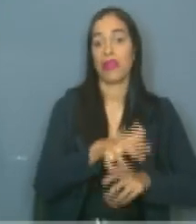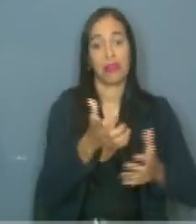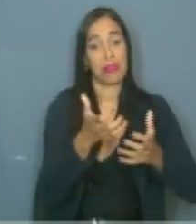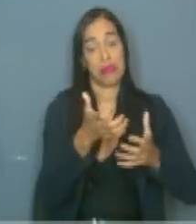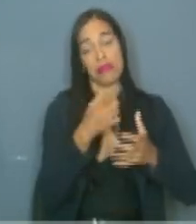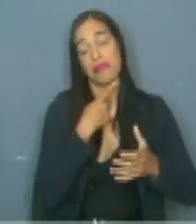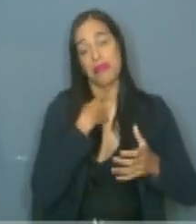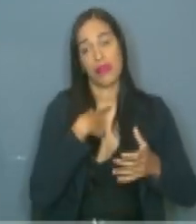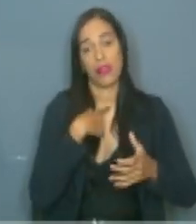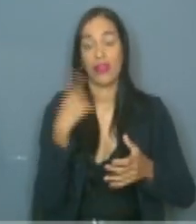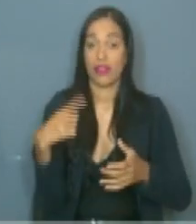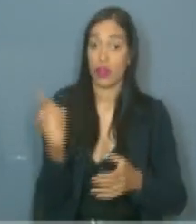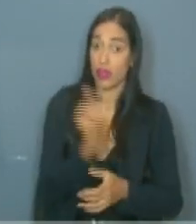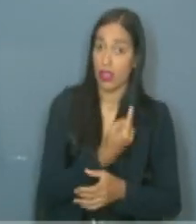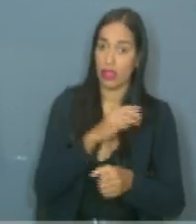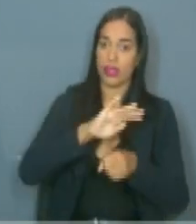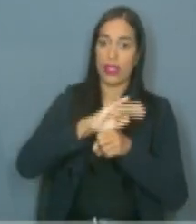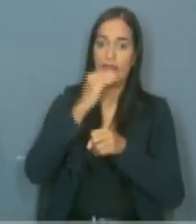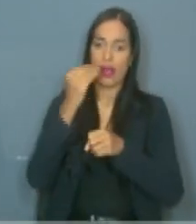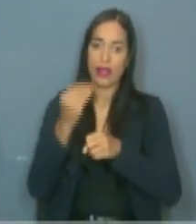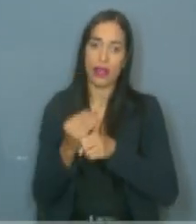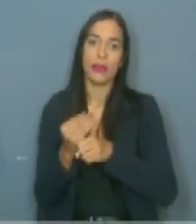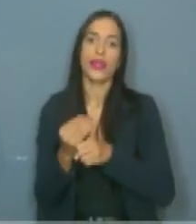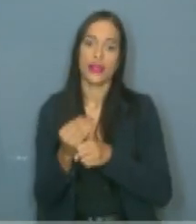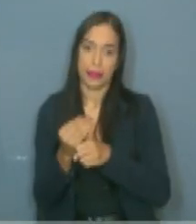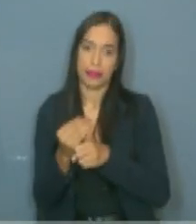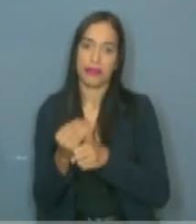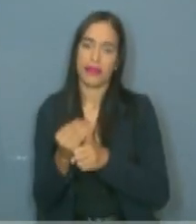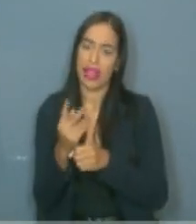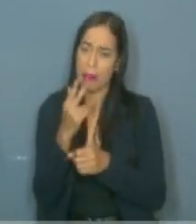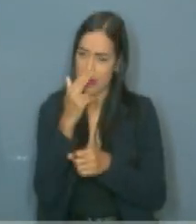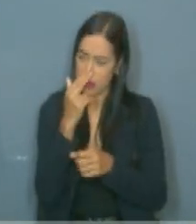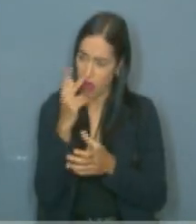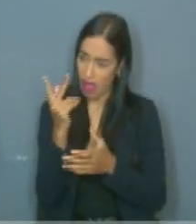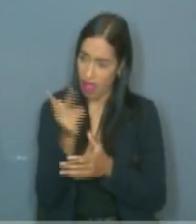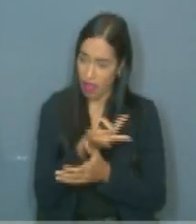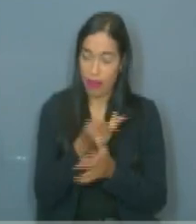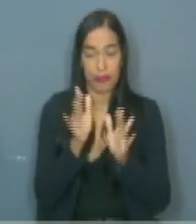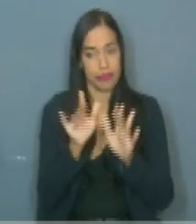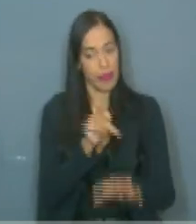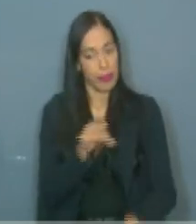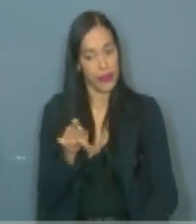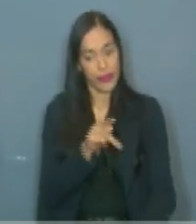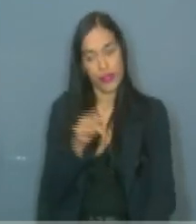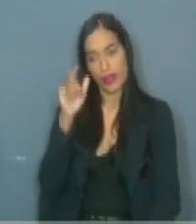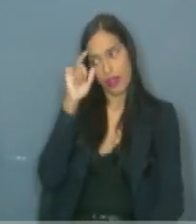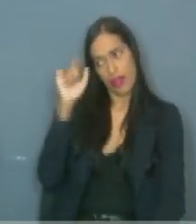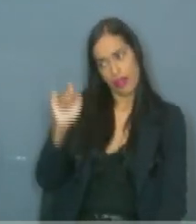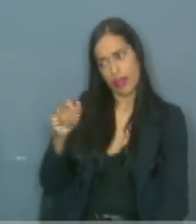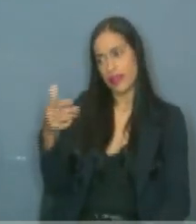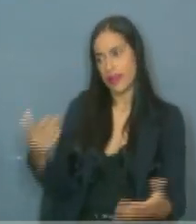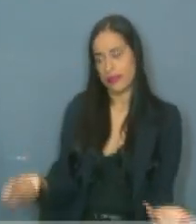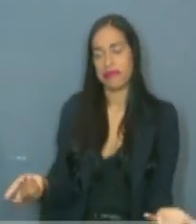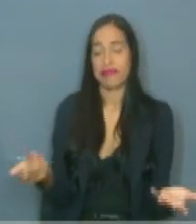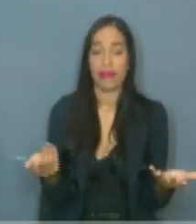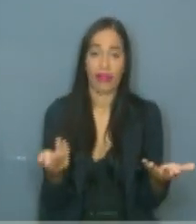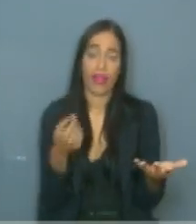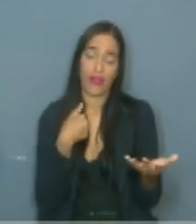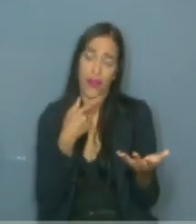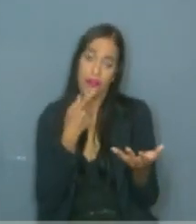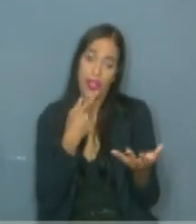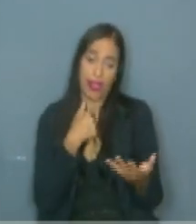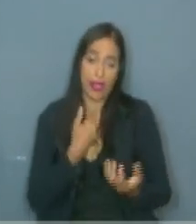não recorra no mesmo erro. E aí, Vossas Excelências, professora Ana Lúcia, eu faço aqui agora um relato de